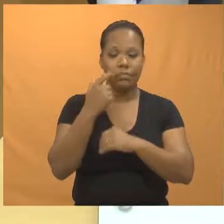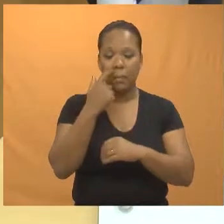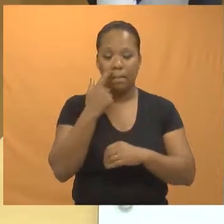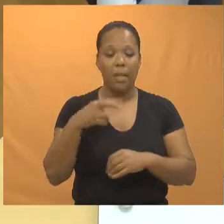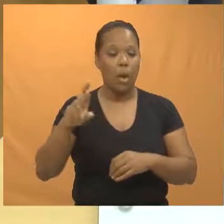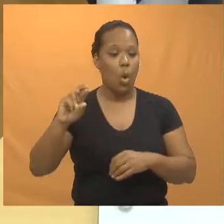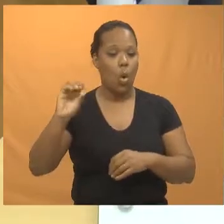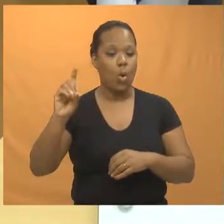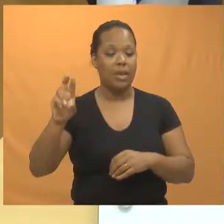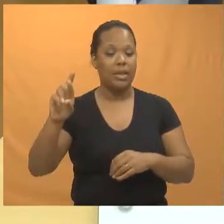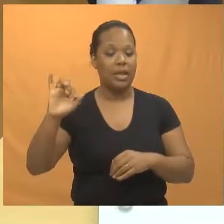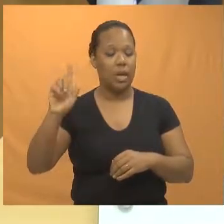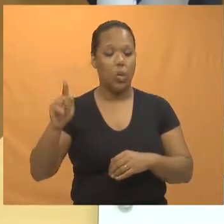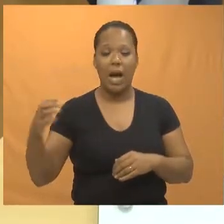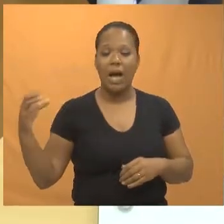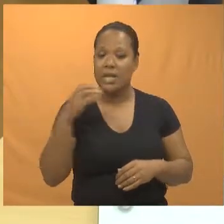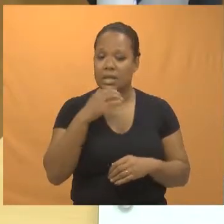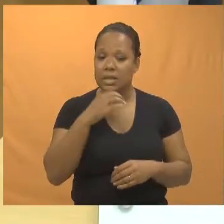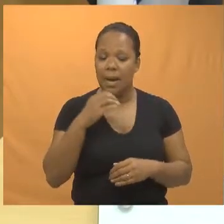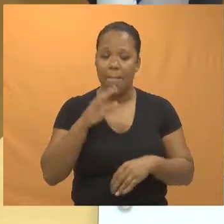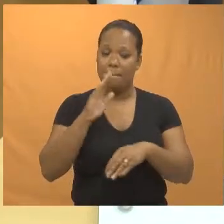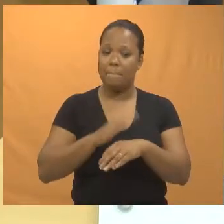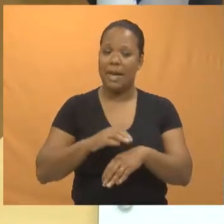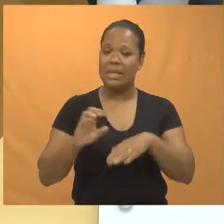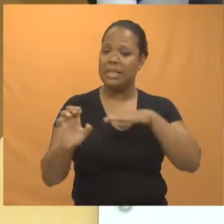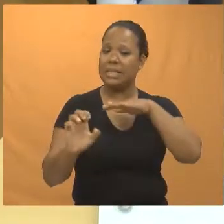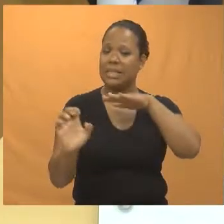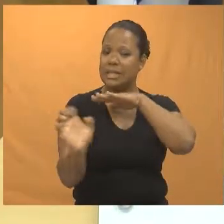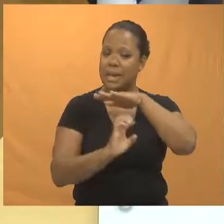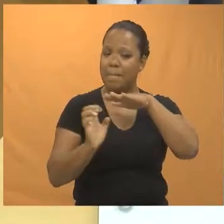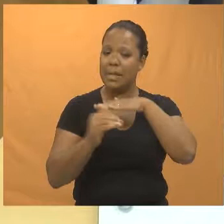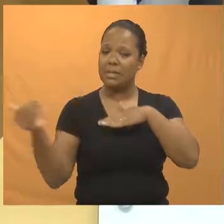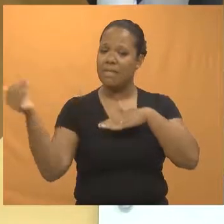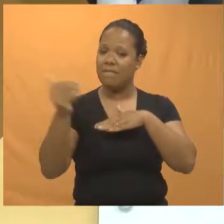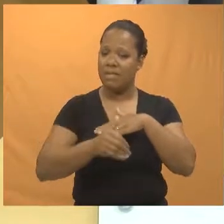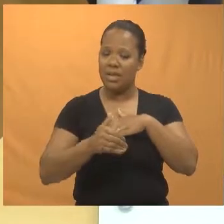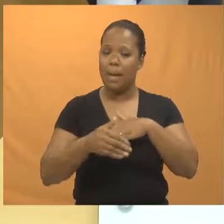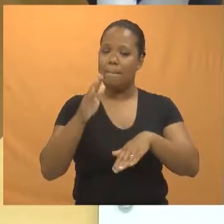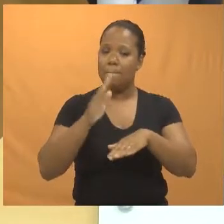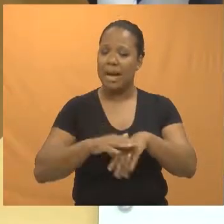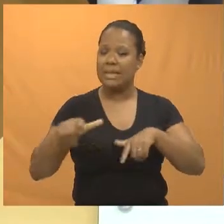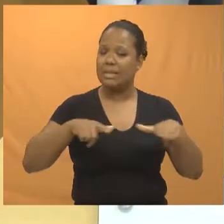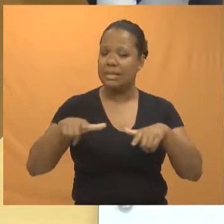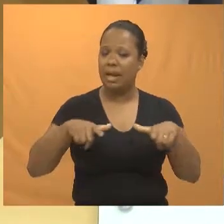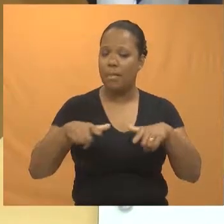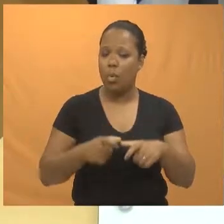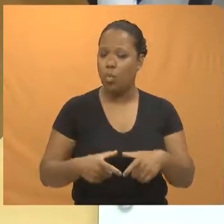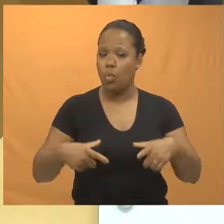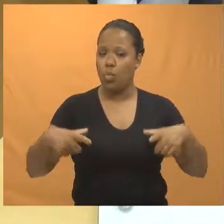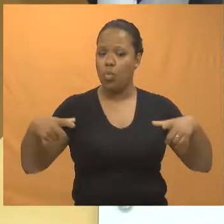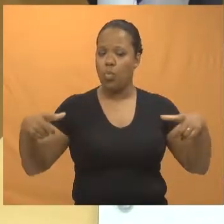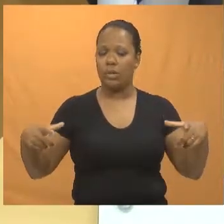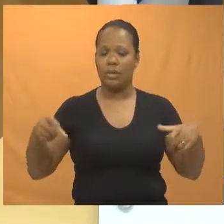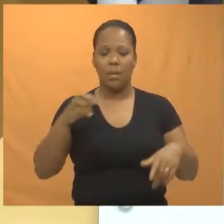Rodrigo aqui, acelerar, né? Trazer mais empresas, gerar mais empregos, porque é assim que nós vamos construir